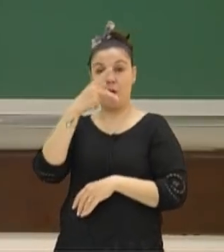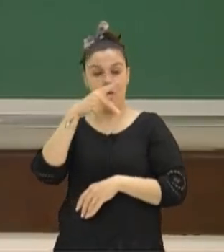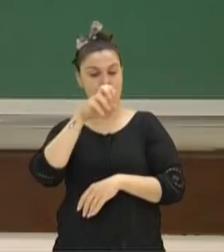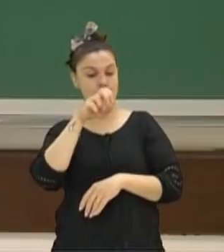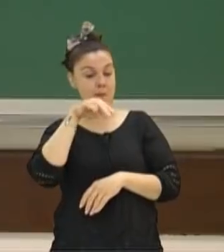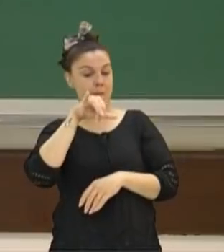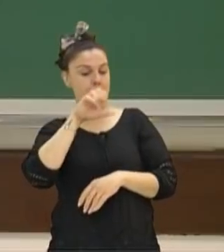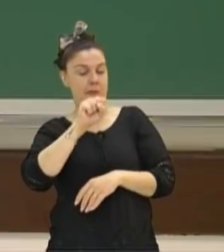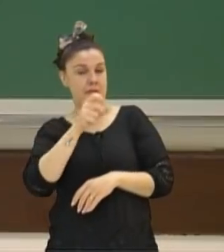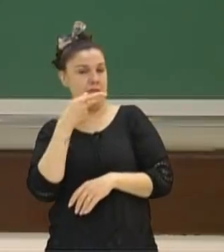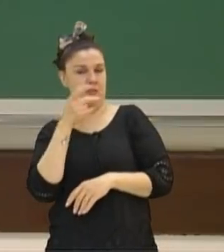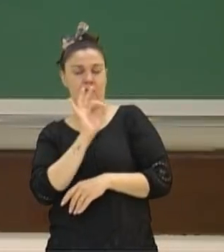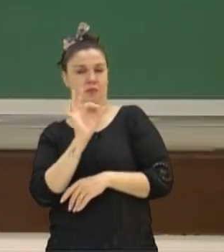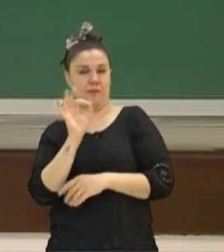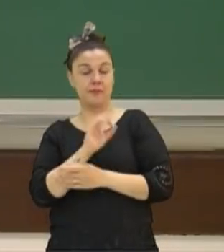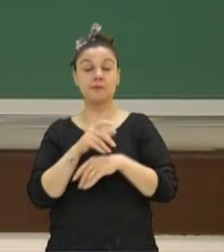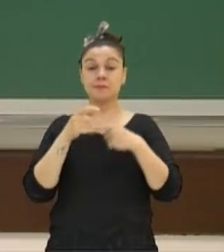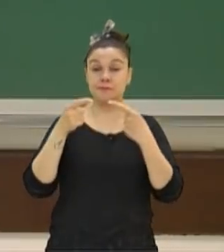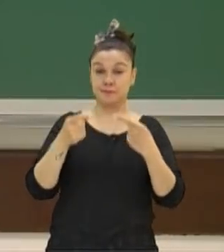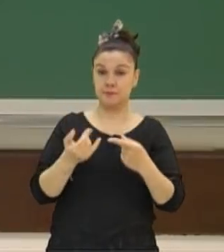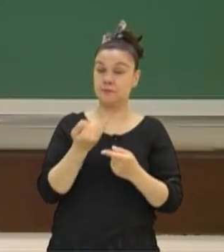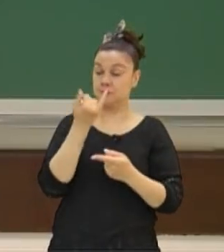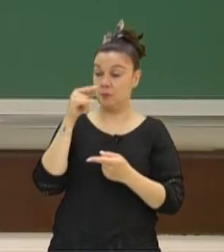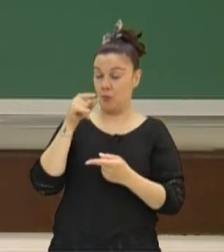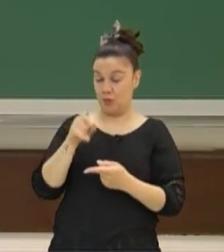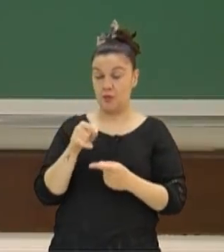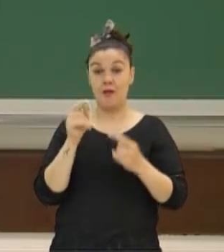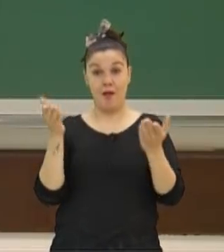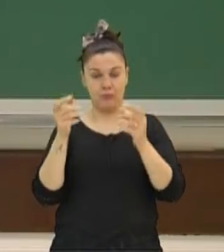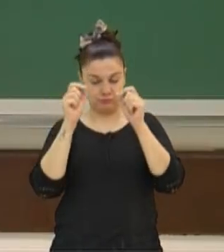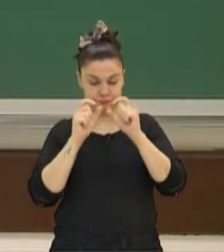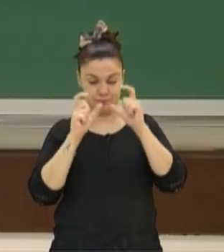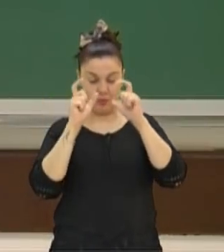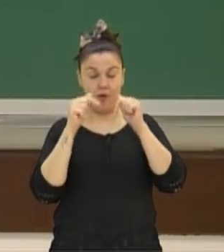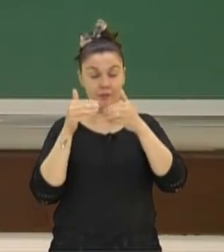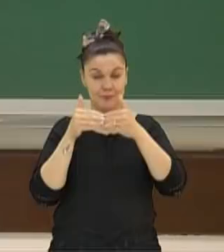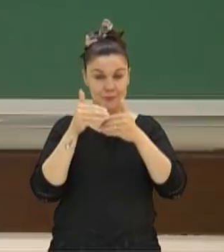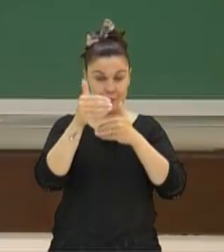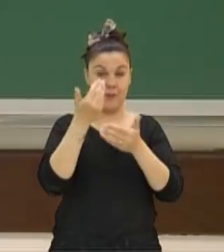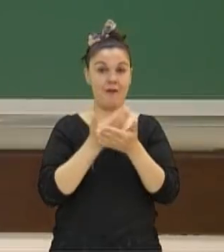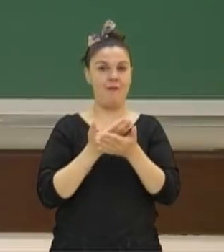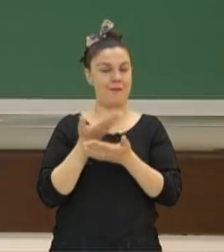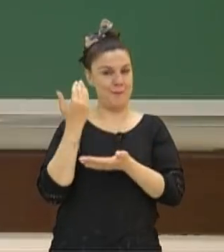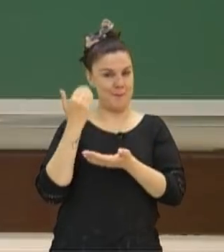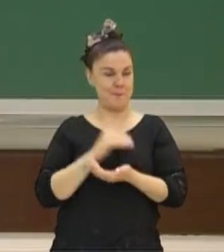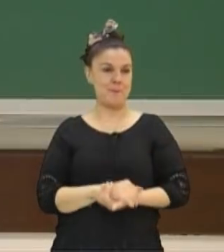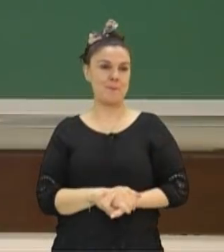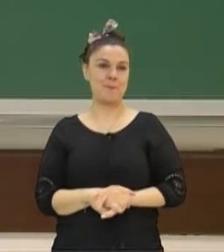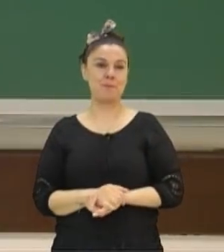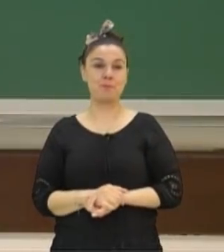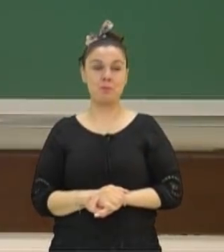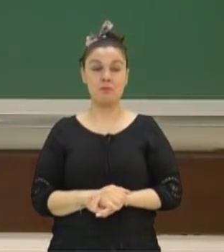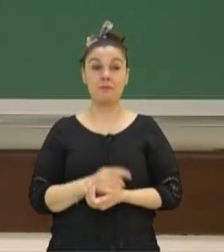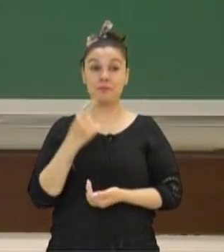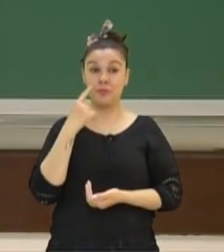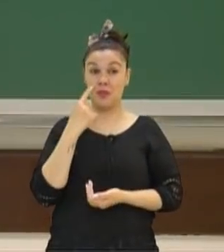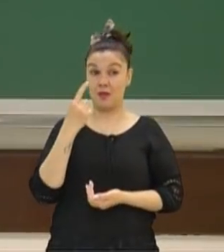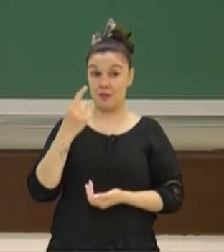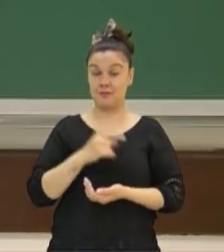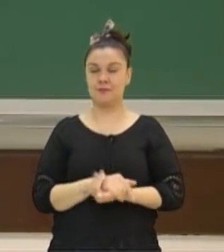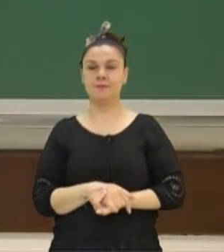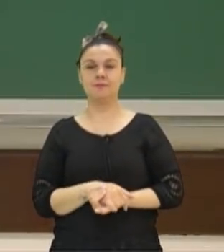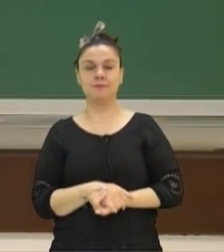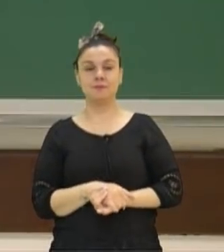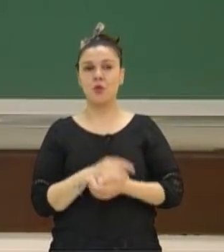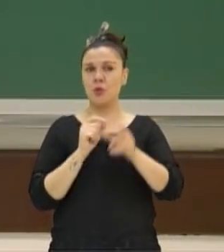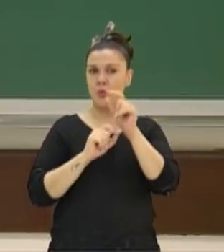principal, a gente nem tocou no assunto, Então, fica aqui ligado nessa aula que é continuidade da aula passada, tá? Então, aquela